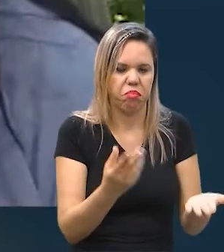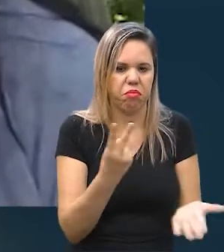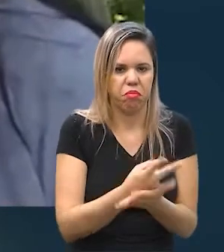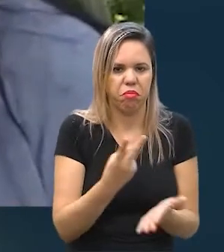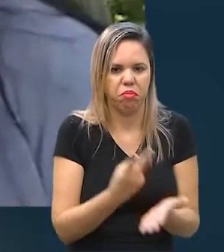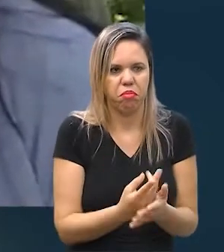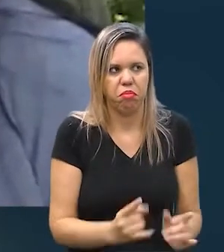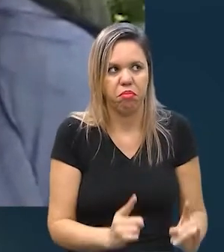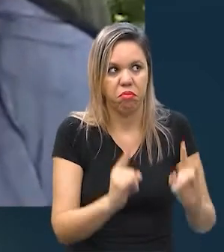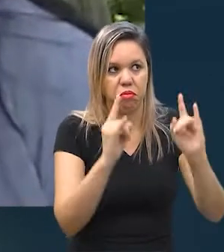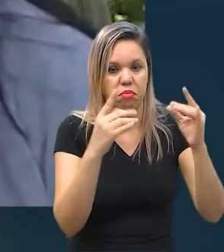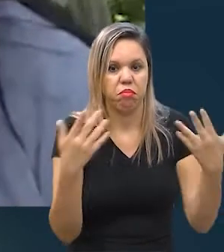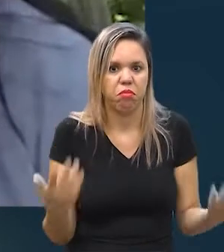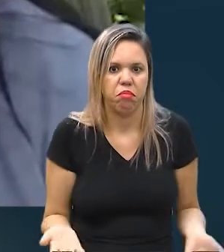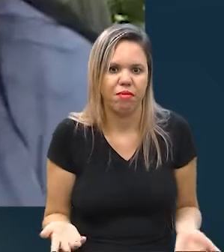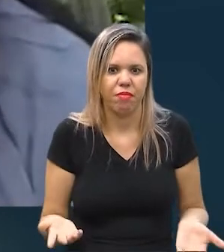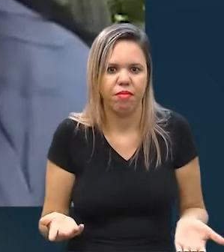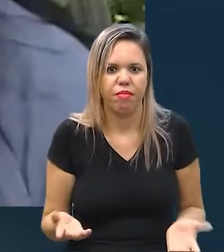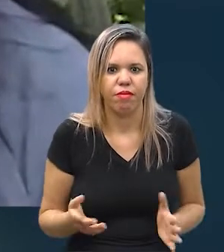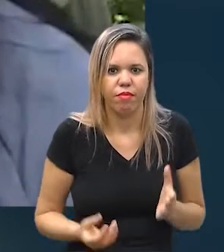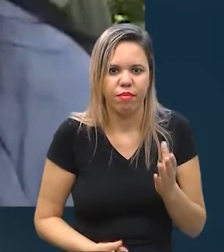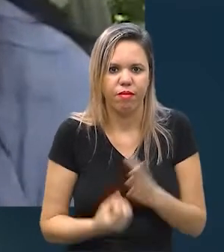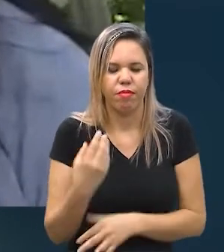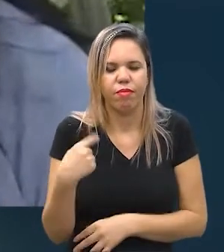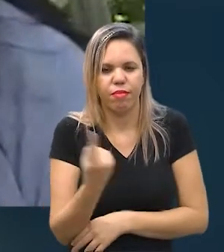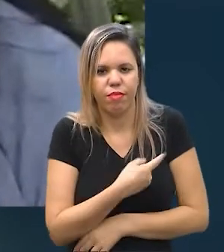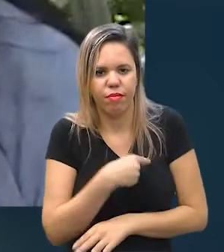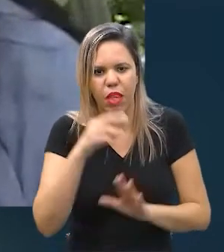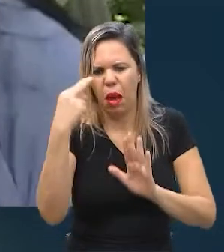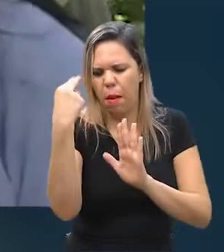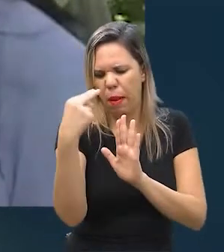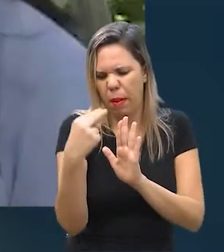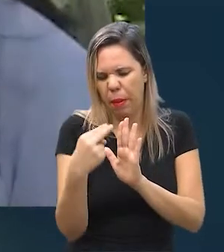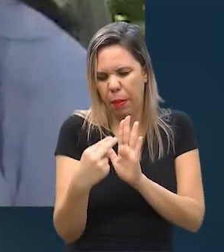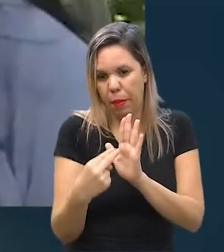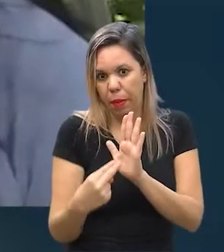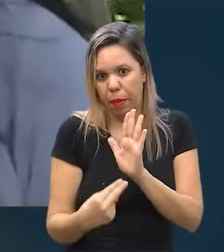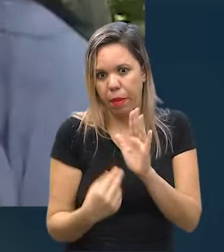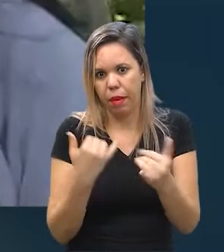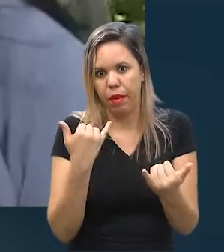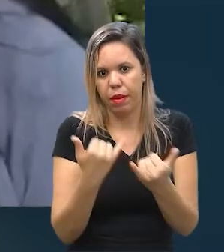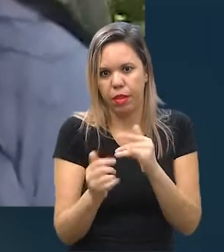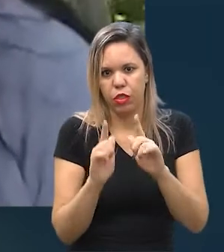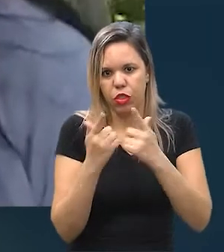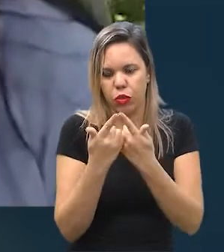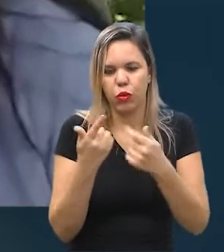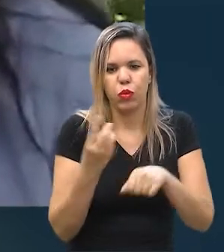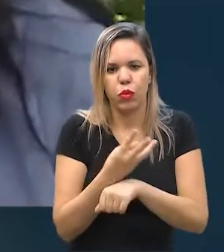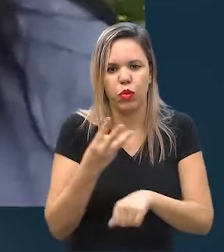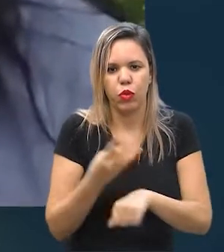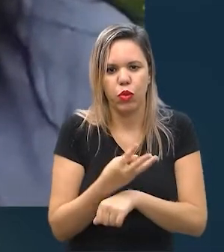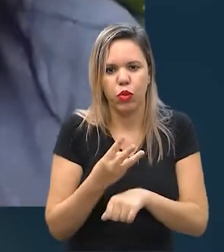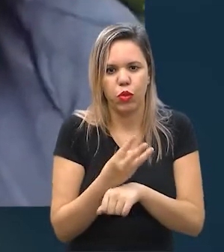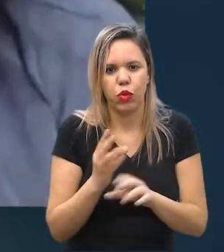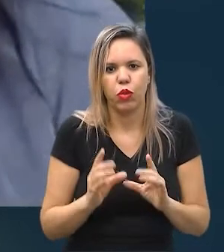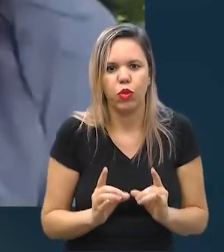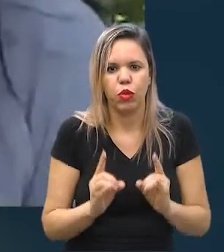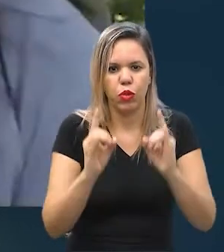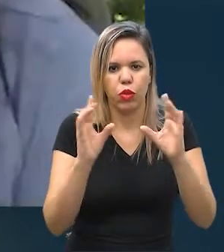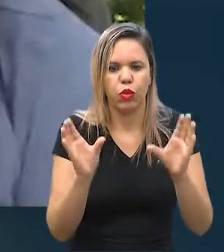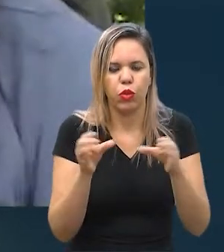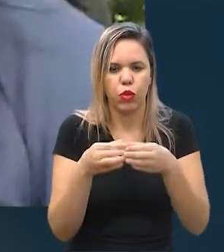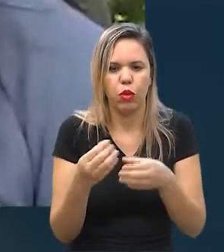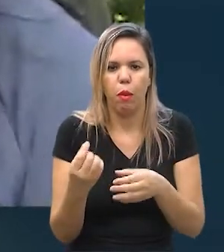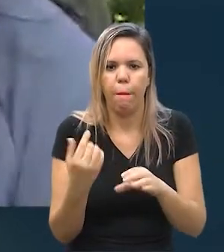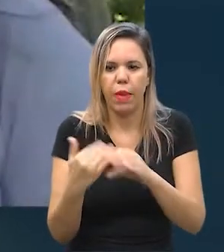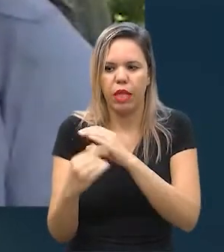no mesmo condomínio. Então, né, tudo surgiu. Hoje nossa lista ela acaba aparecendo até nos grupos de WhatsApp do condomínio, né? A gente manda